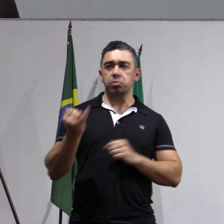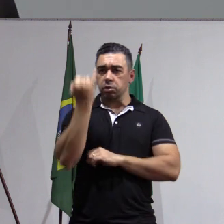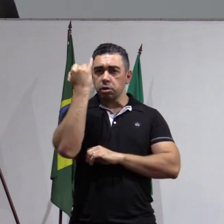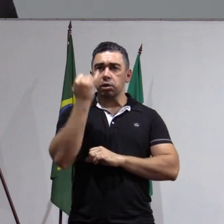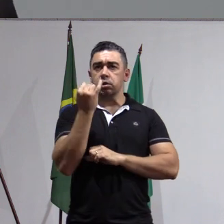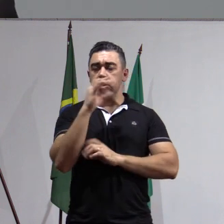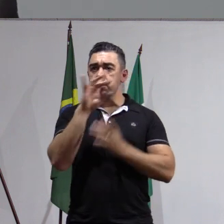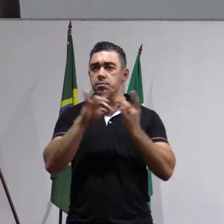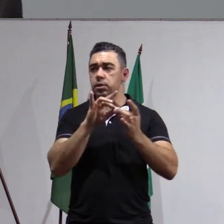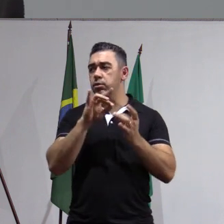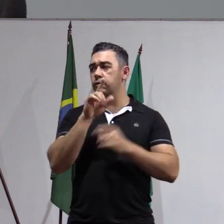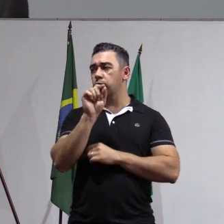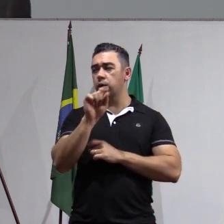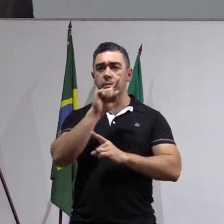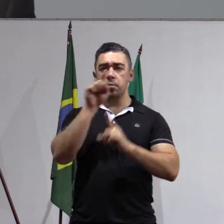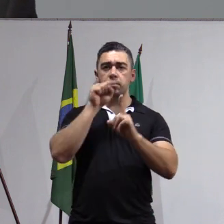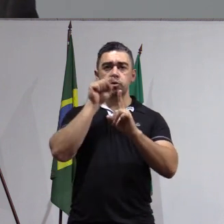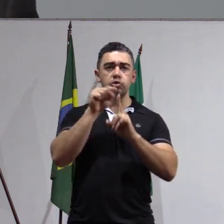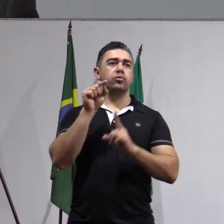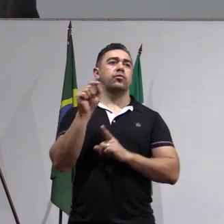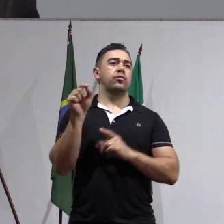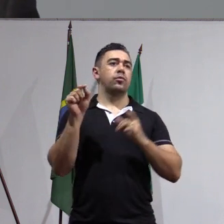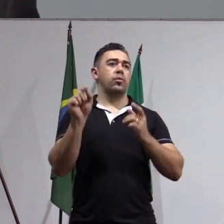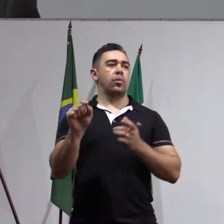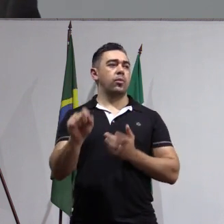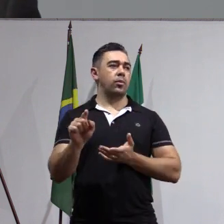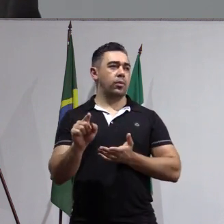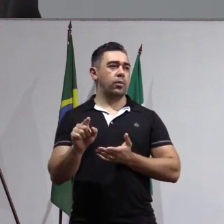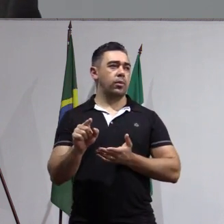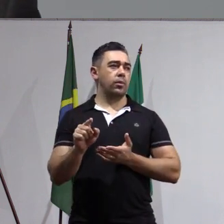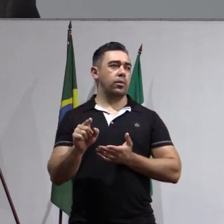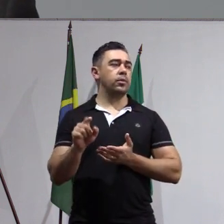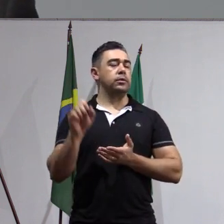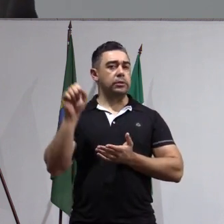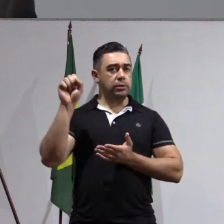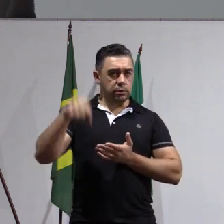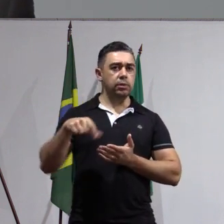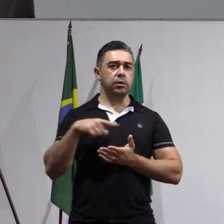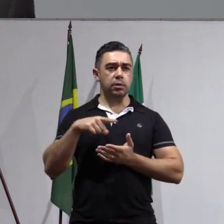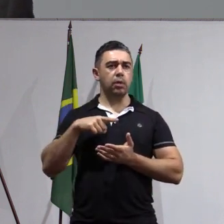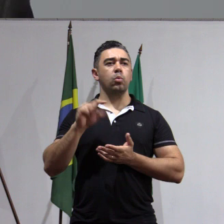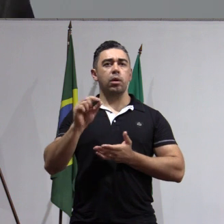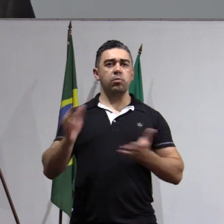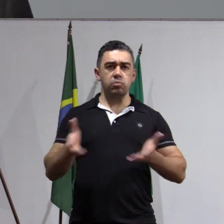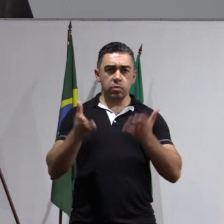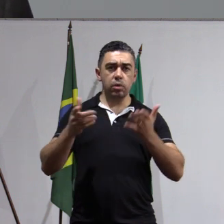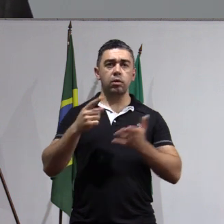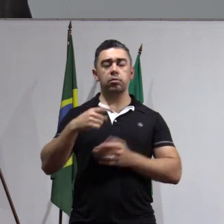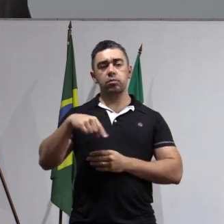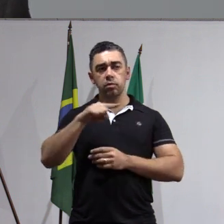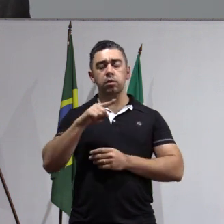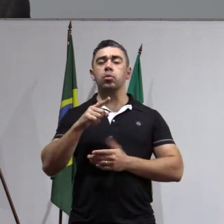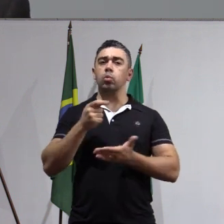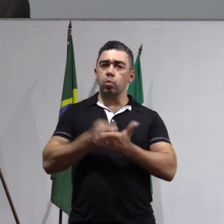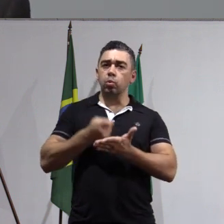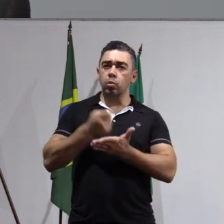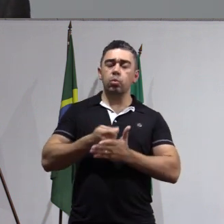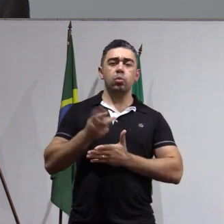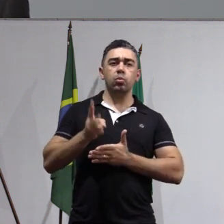específico do que esse, mais objetivo do que esse, mas, sim, incitar e insistir para que a gente